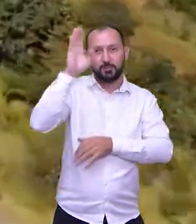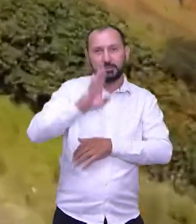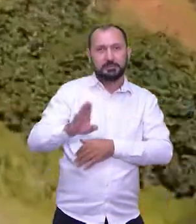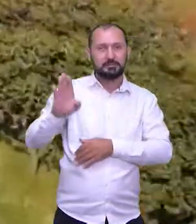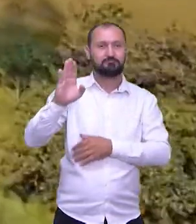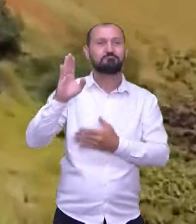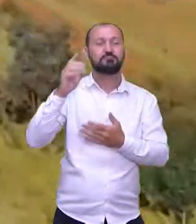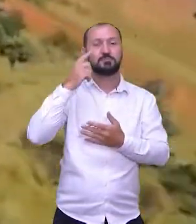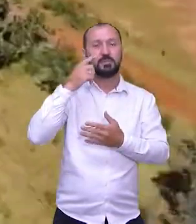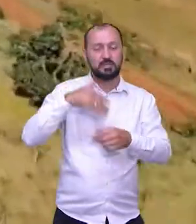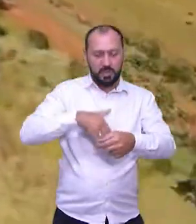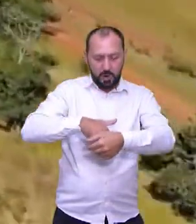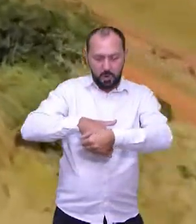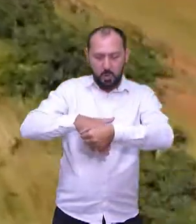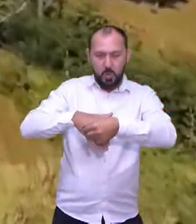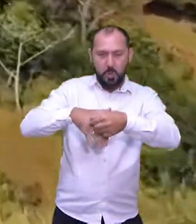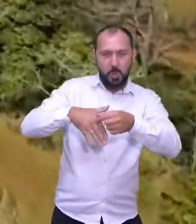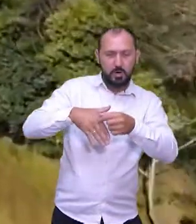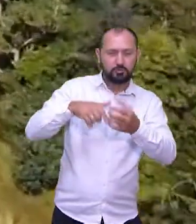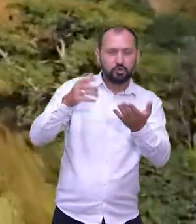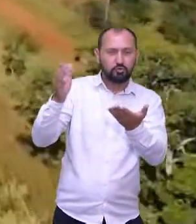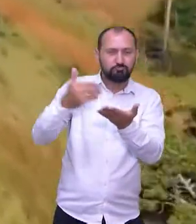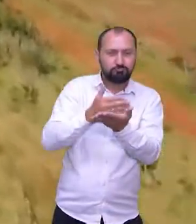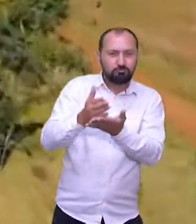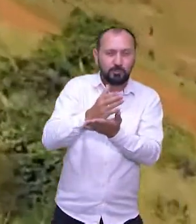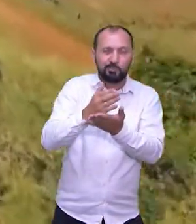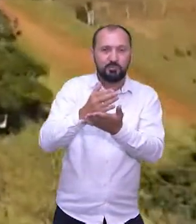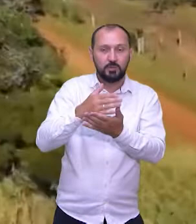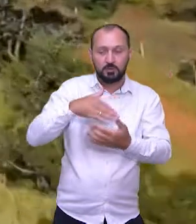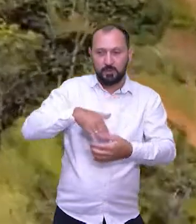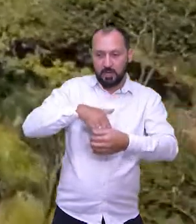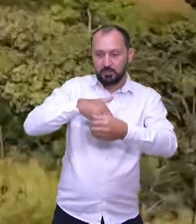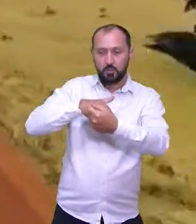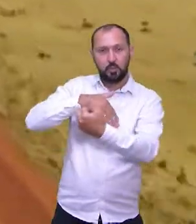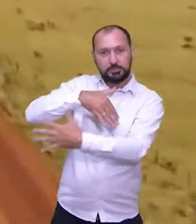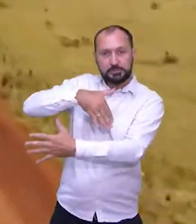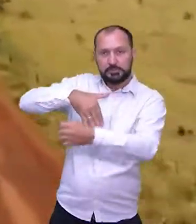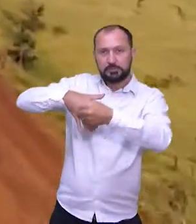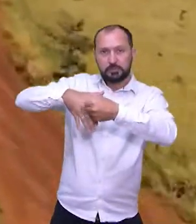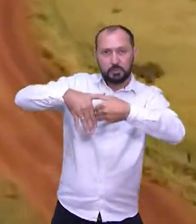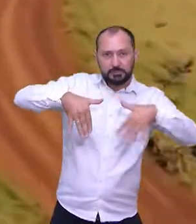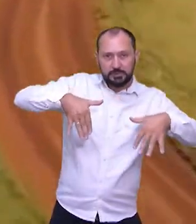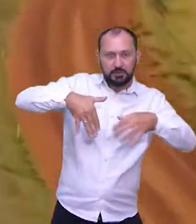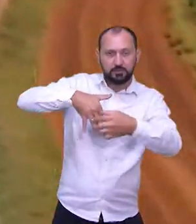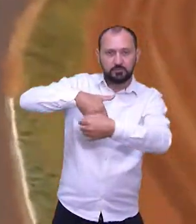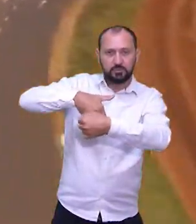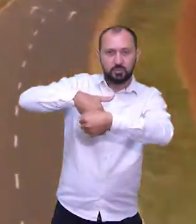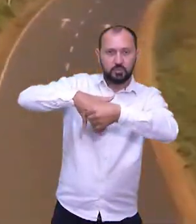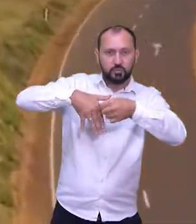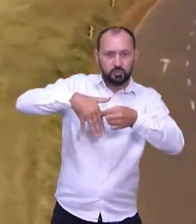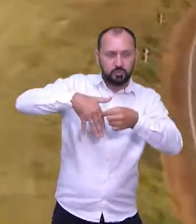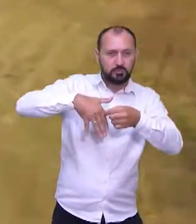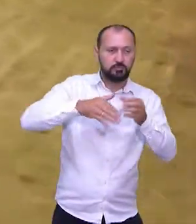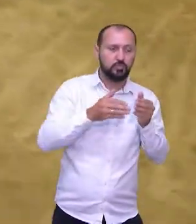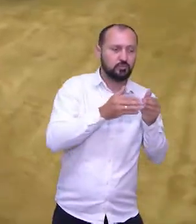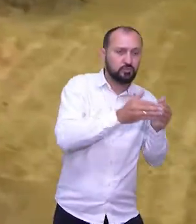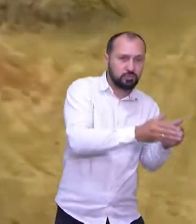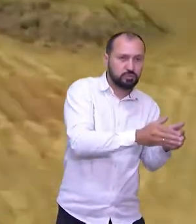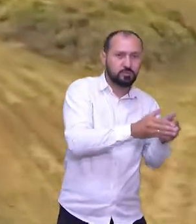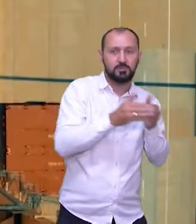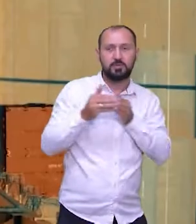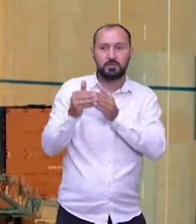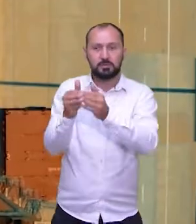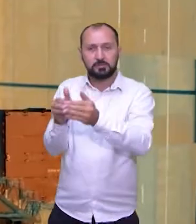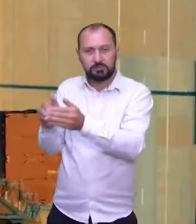nacional, né, dessa rota logística que vai ligar os 2 oceanos, das regiões portuárias do